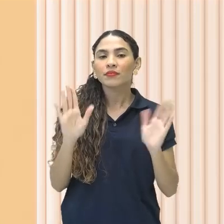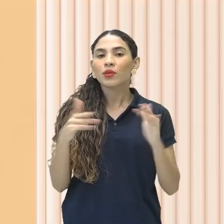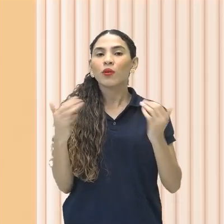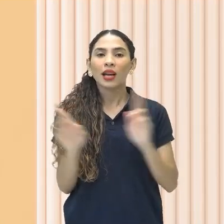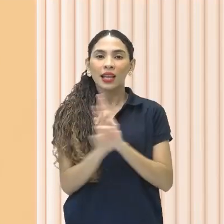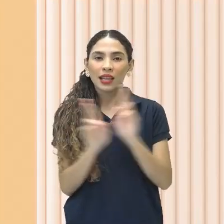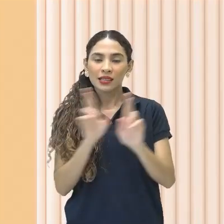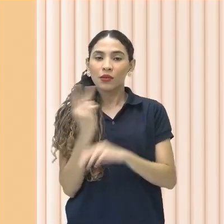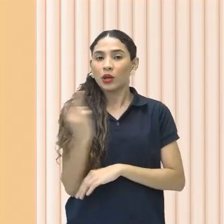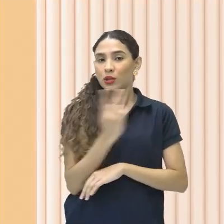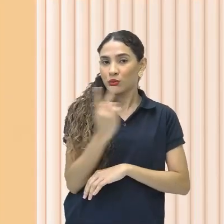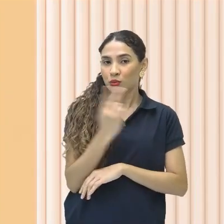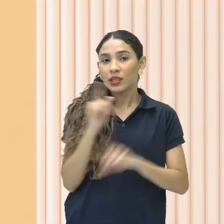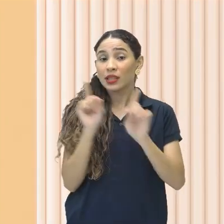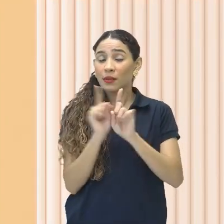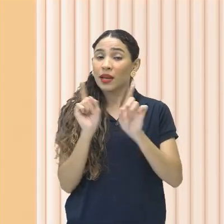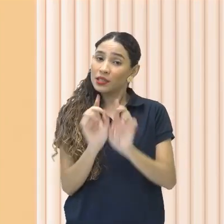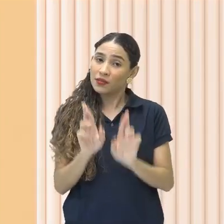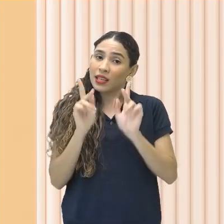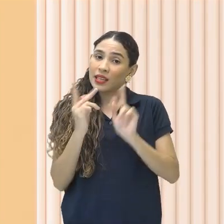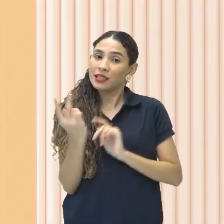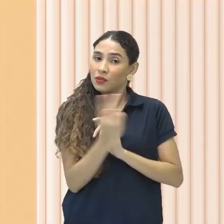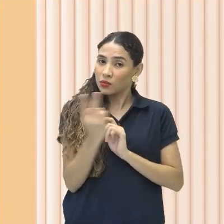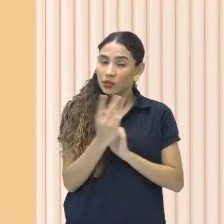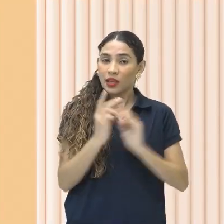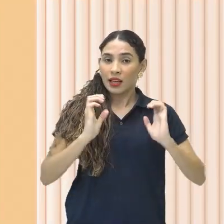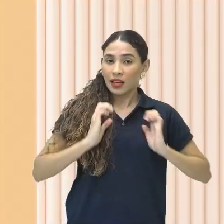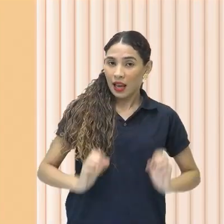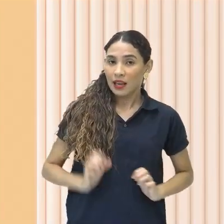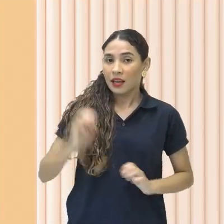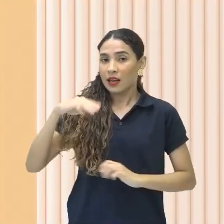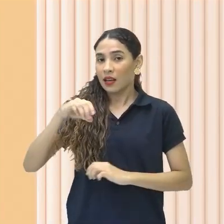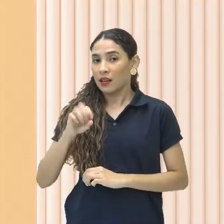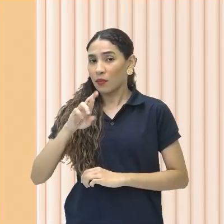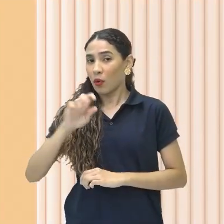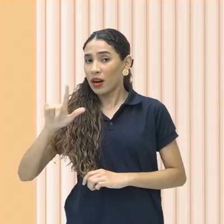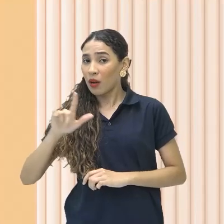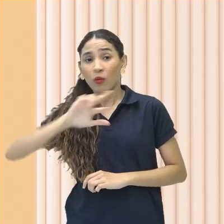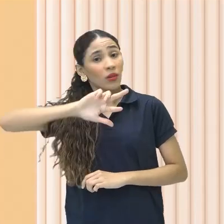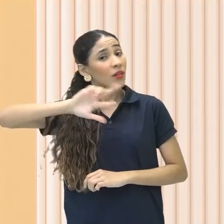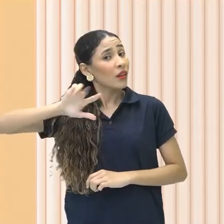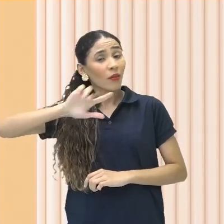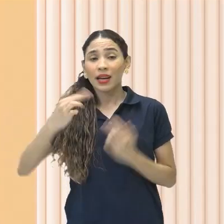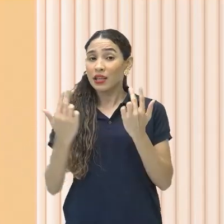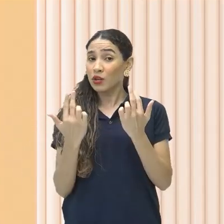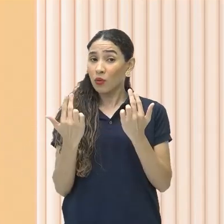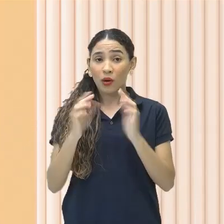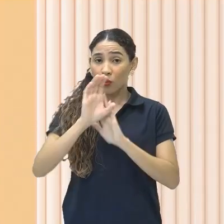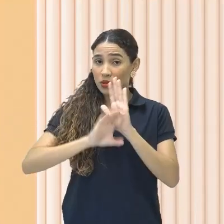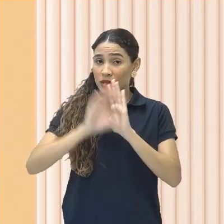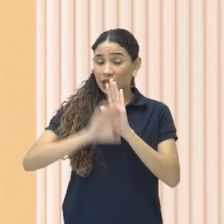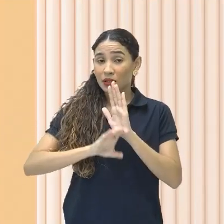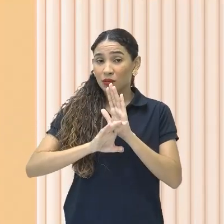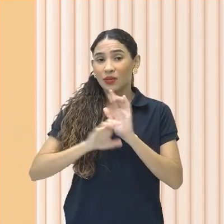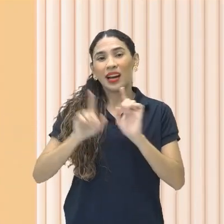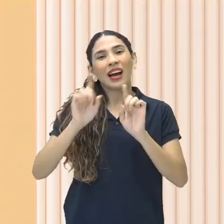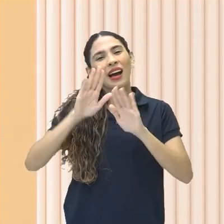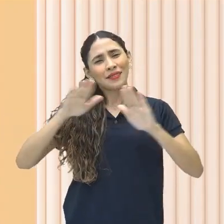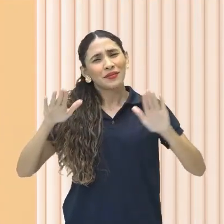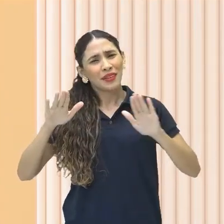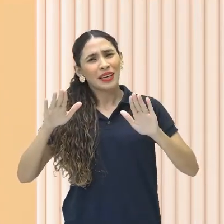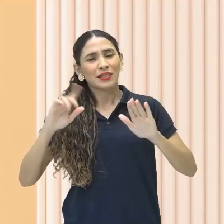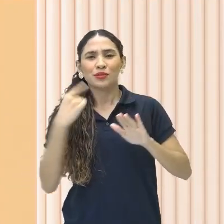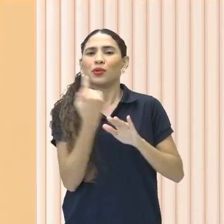entre as duas e as diferenças entre as duas. Ética e moral não são a mesma coisa, embora muitas vezes nós